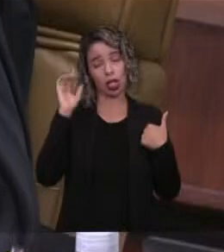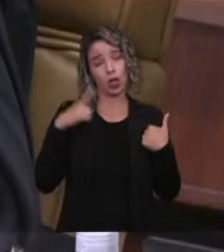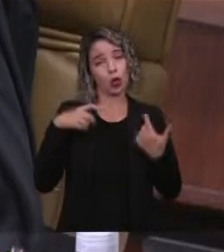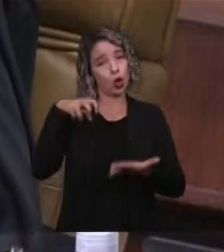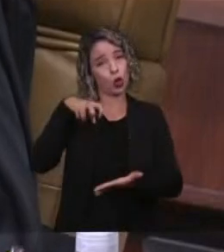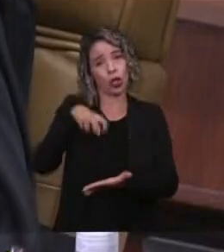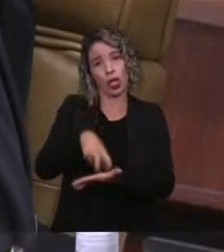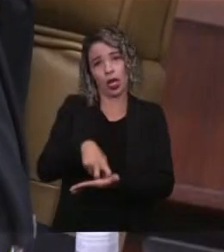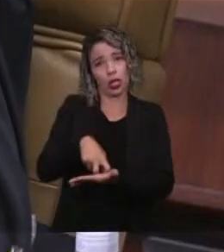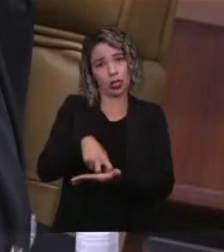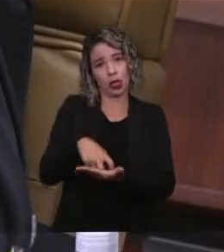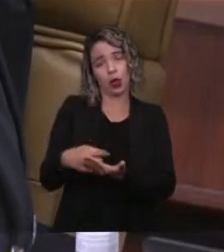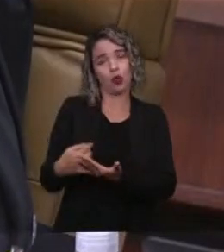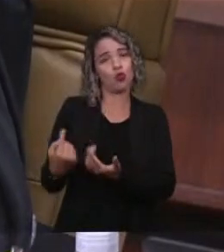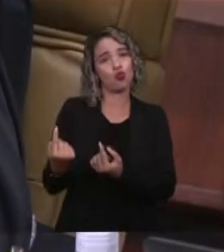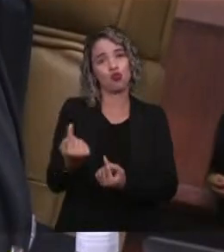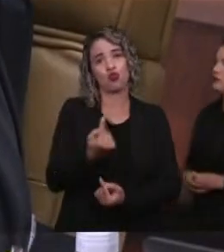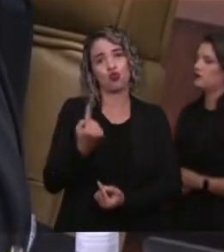única.